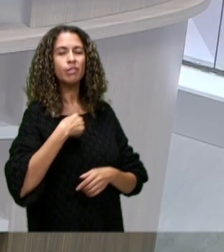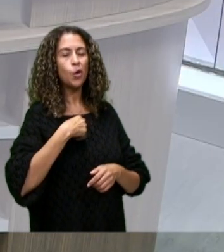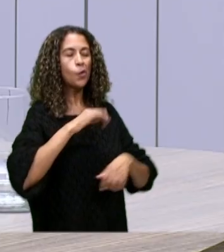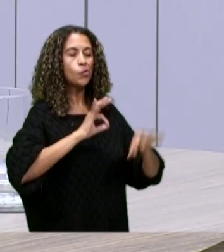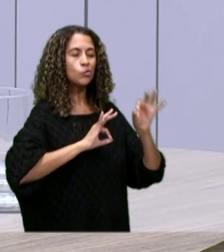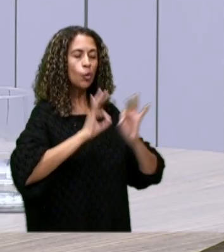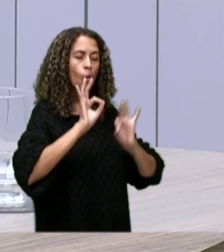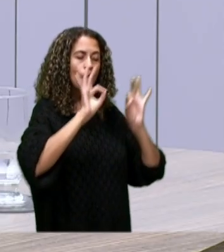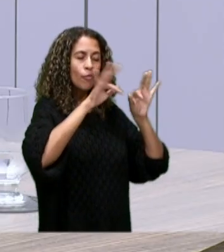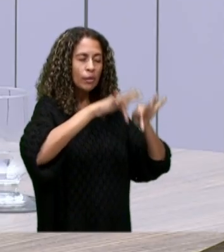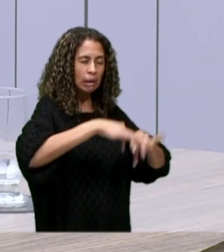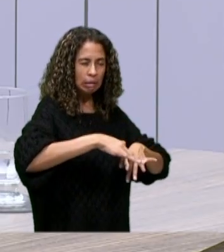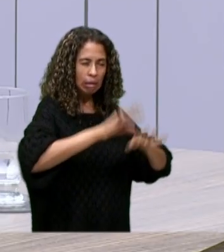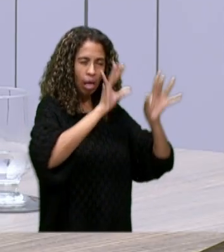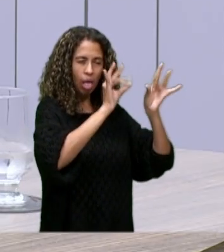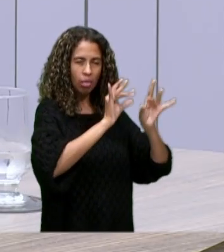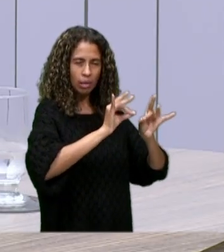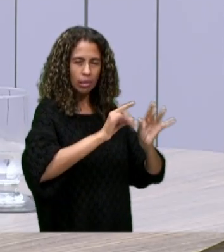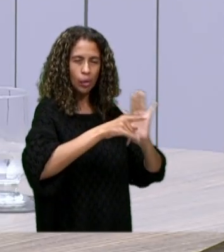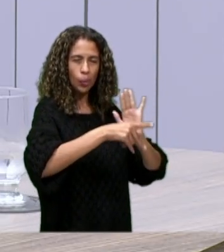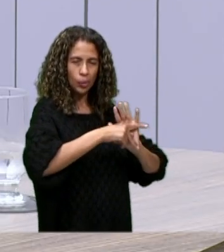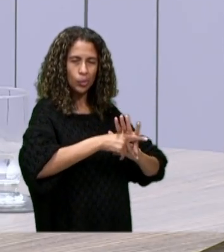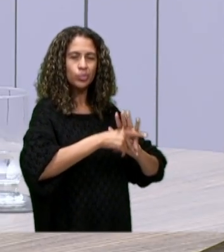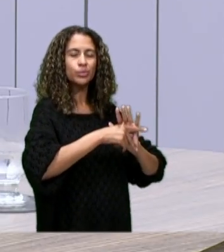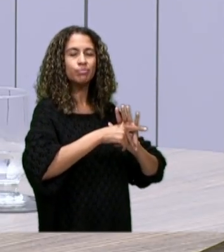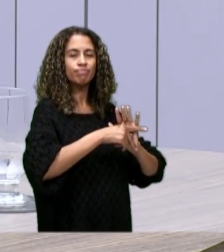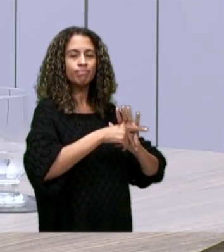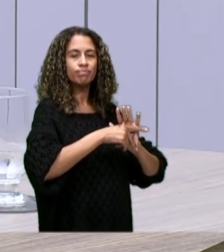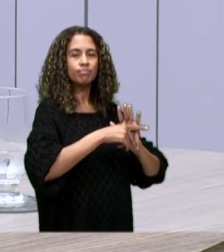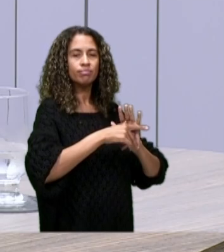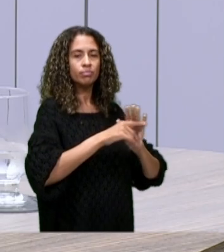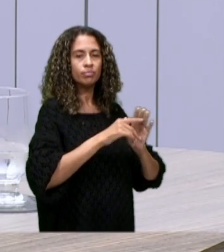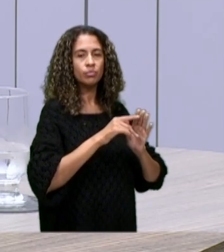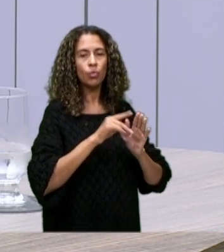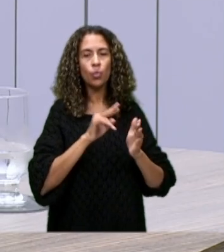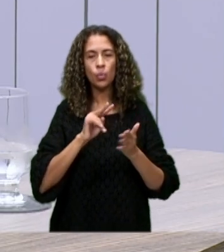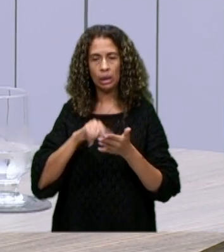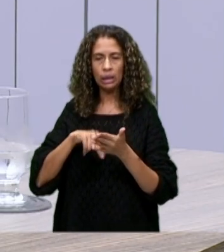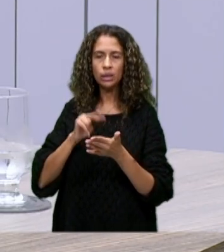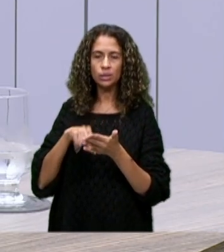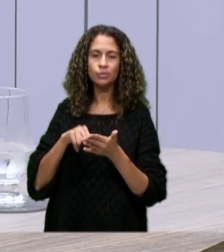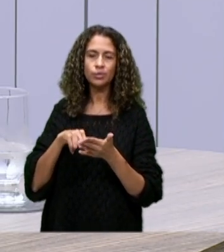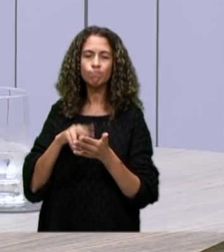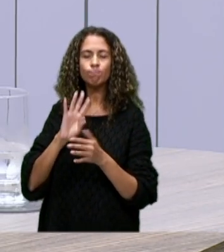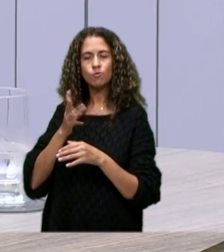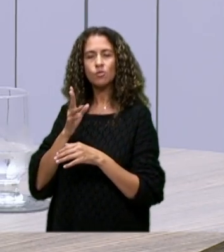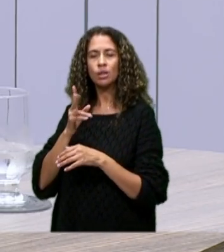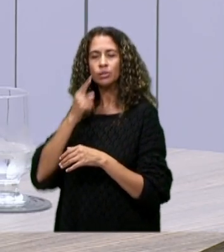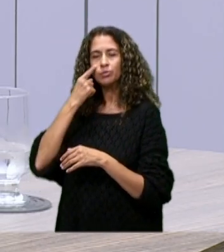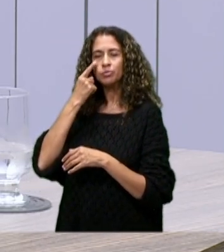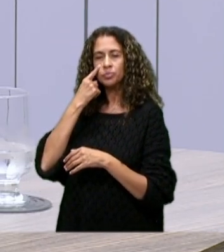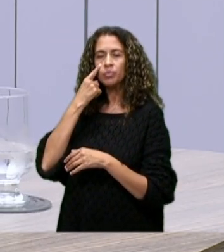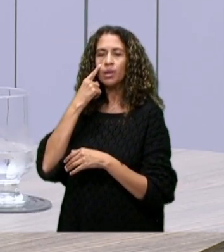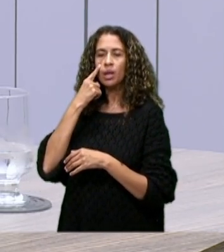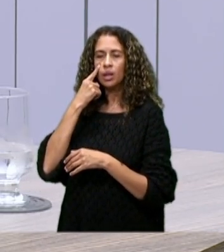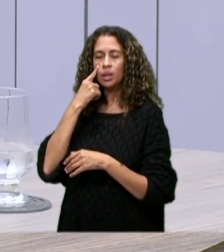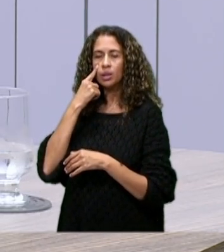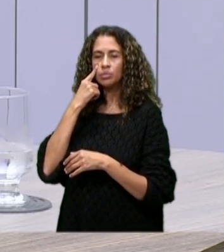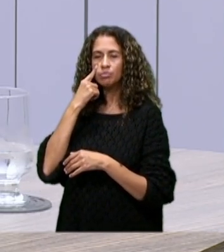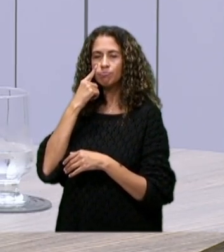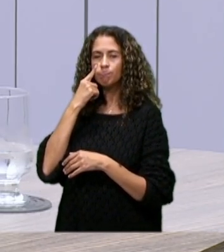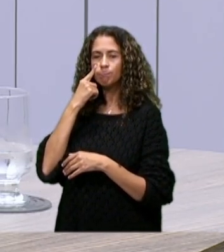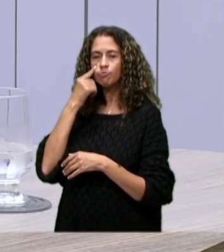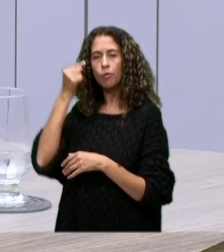diagramação, na parte gráfica do livro, e eu já escrevi umas 30 e poucas páginas do próximo. Então, estou com vontade de voltar para ele. Já faz mais